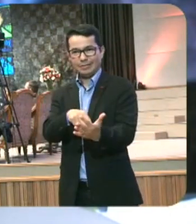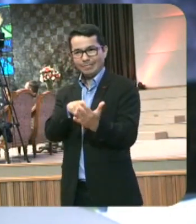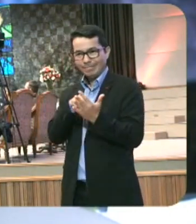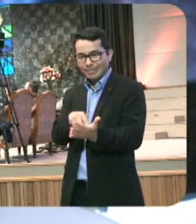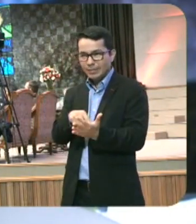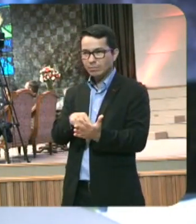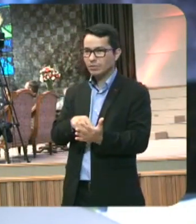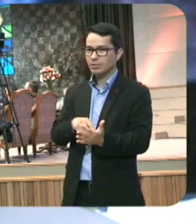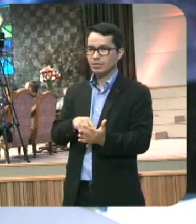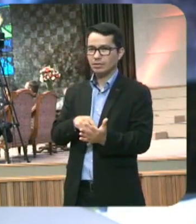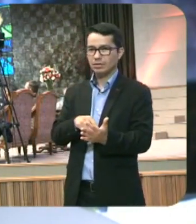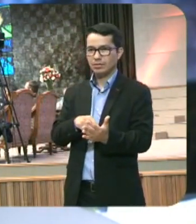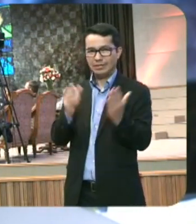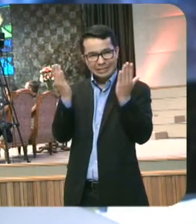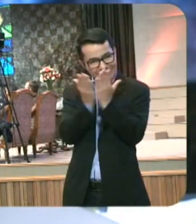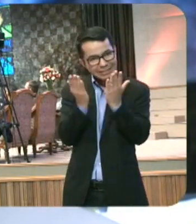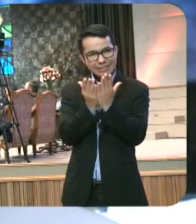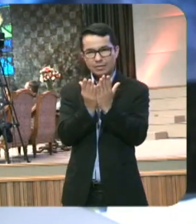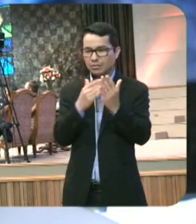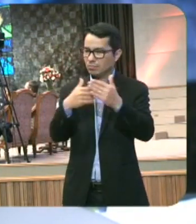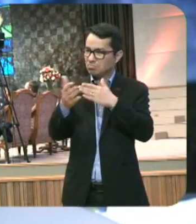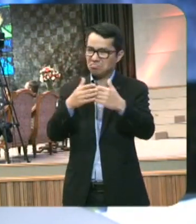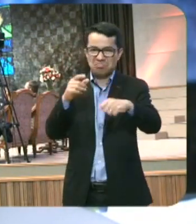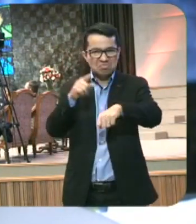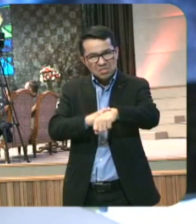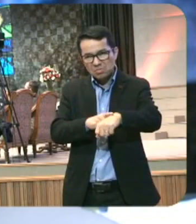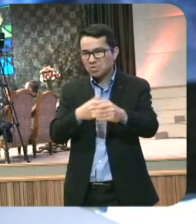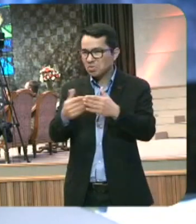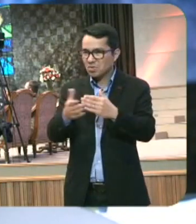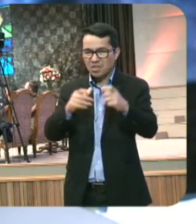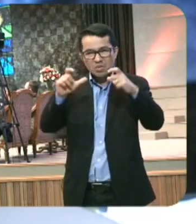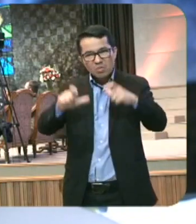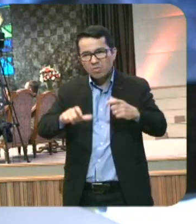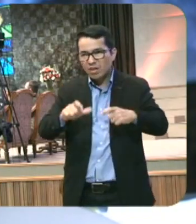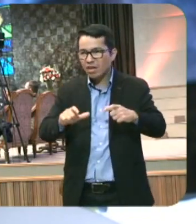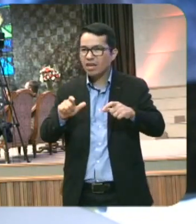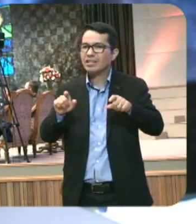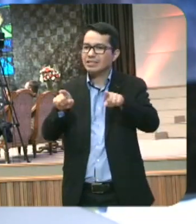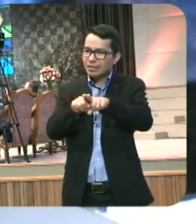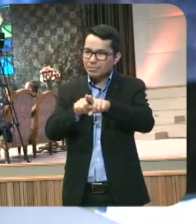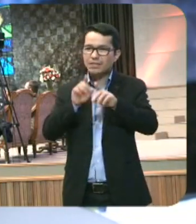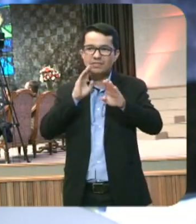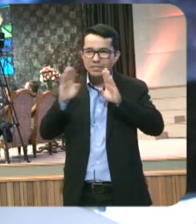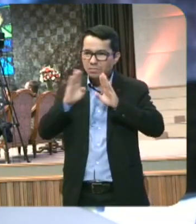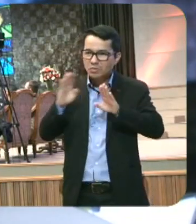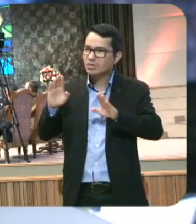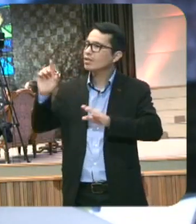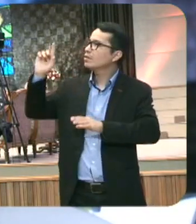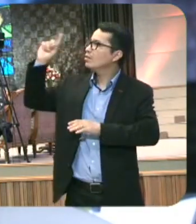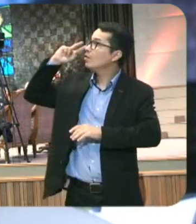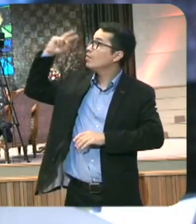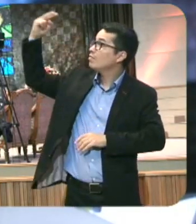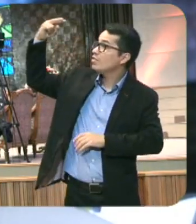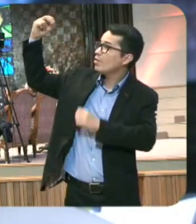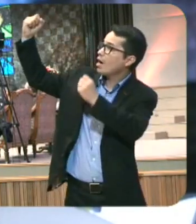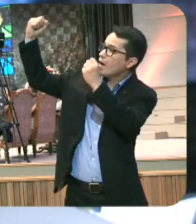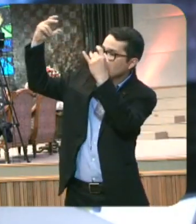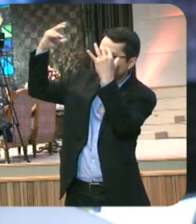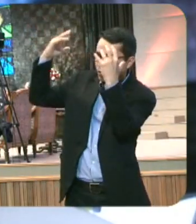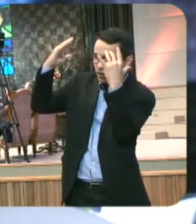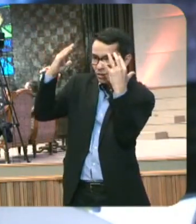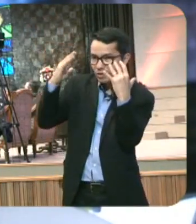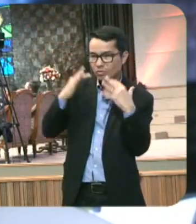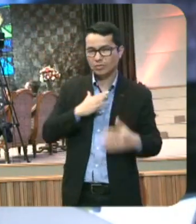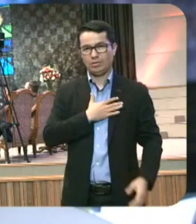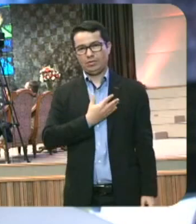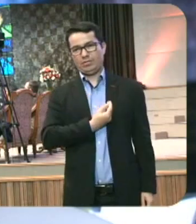começa a abençoar a nossa vida. E é interessante porque Josué, ele foi além. Ele transformou